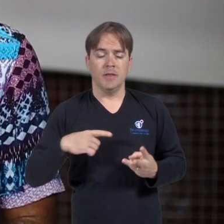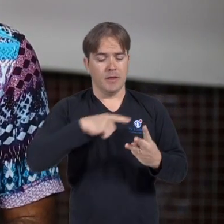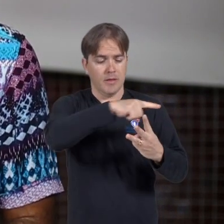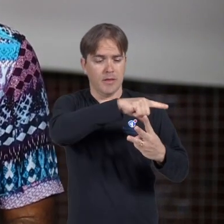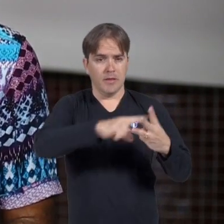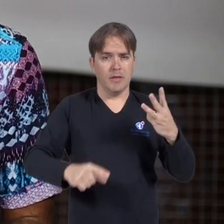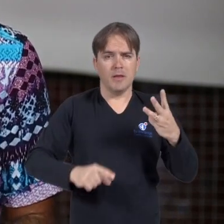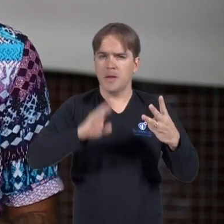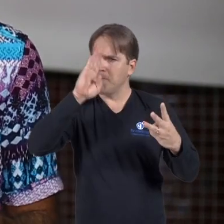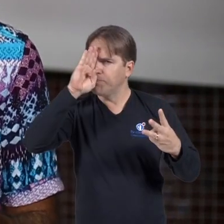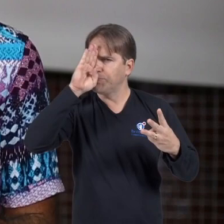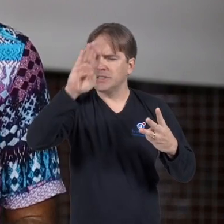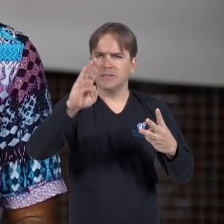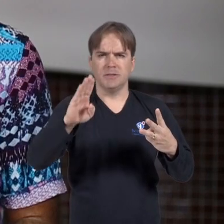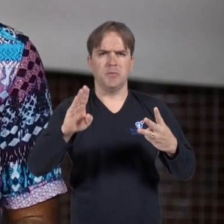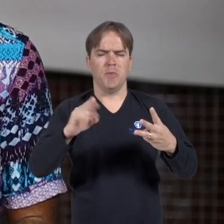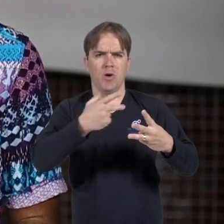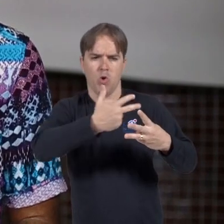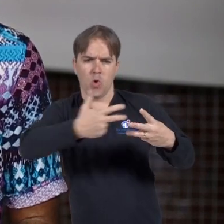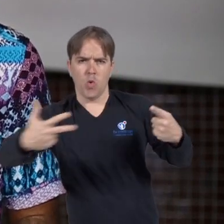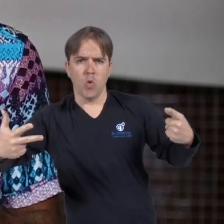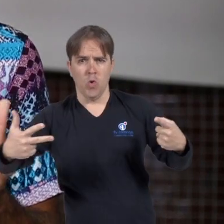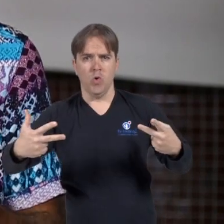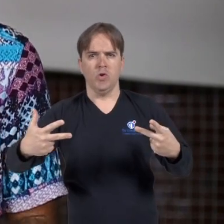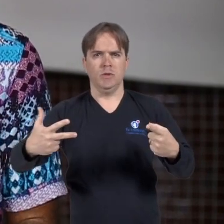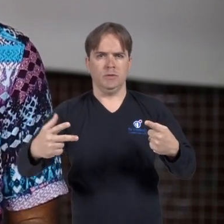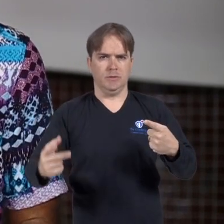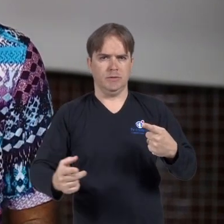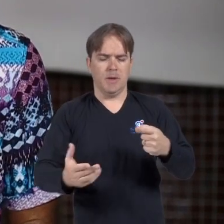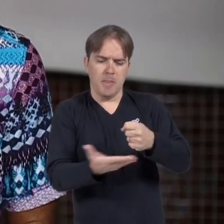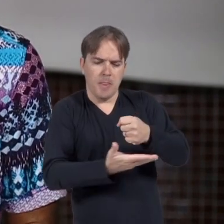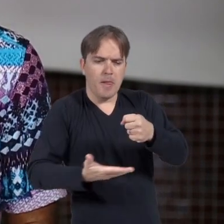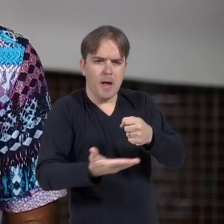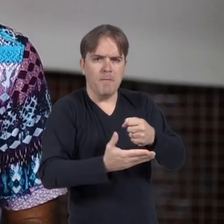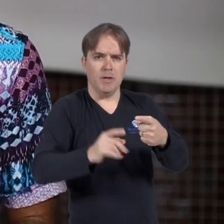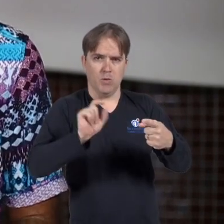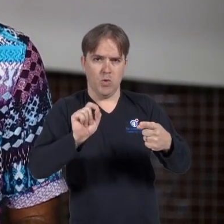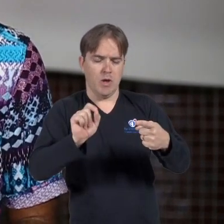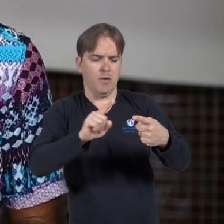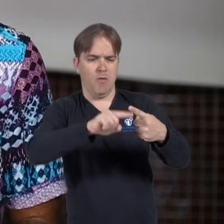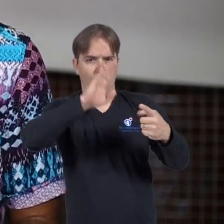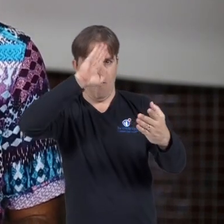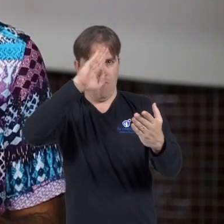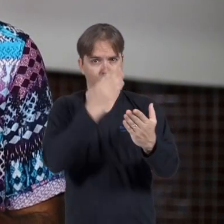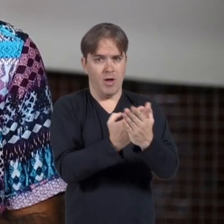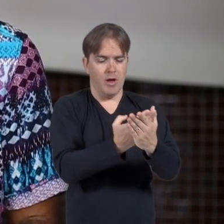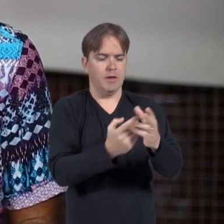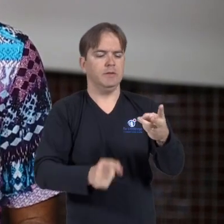princípios fundamentais, né, a base da confiança, né,